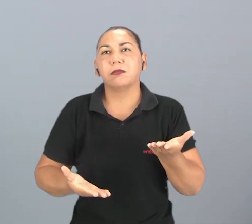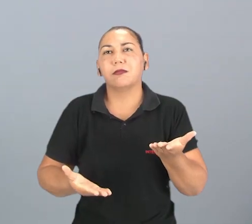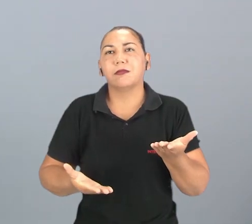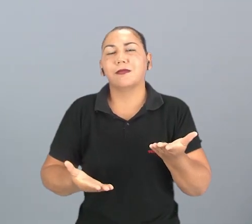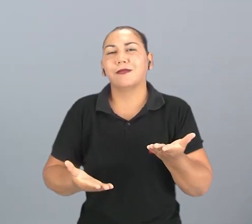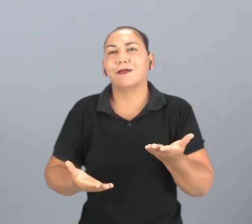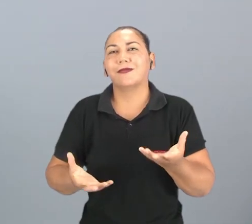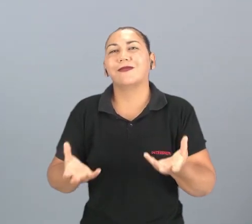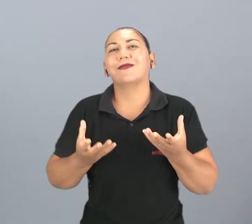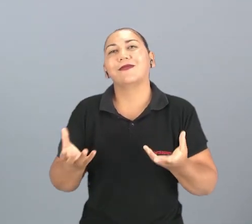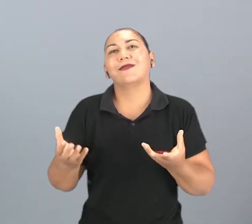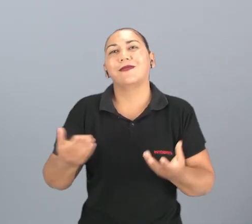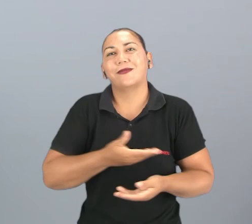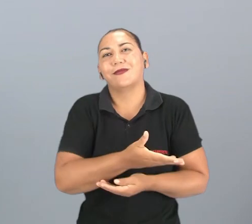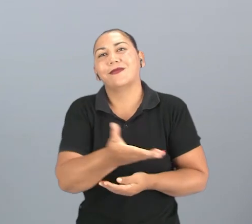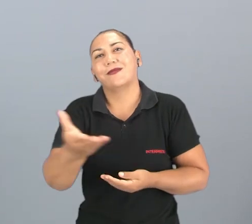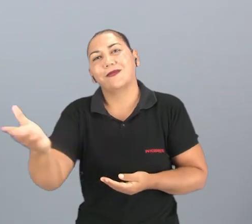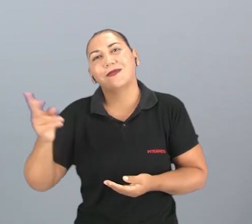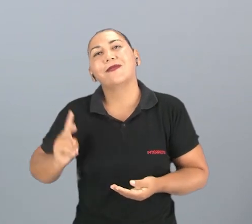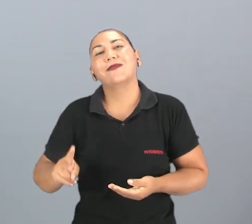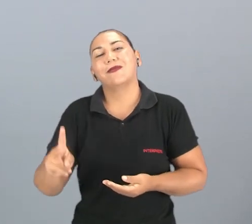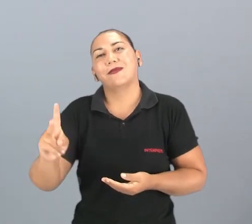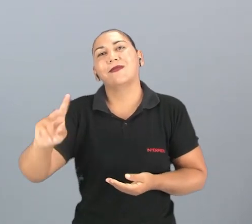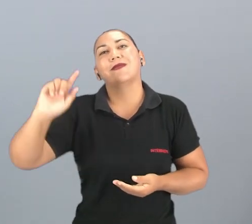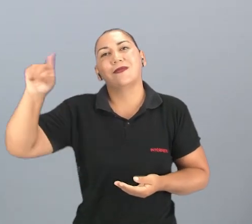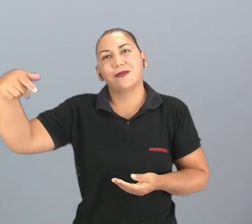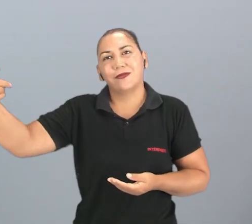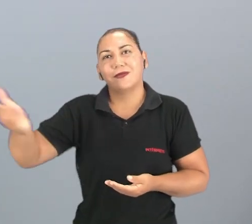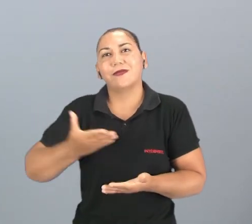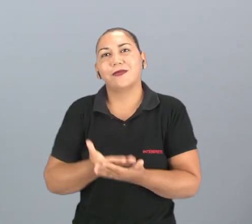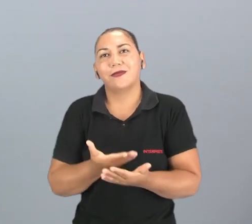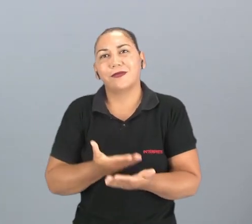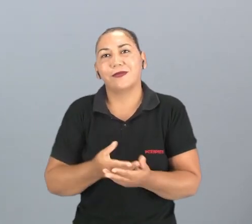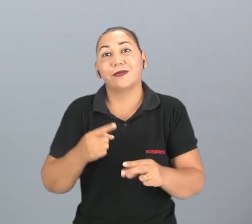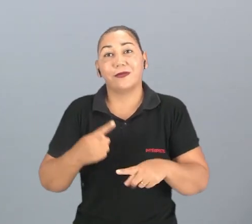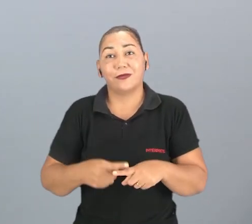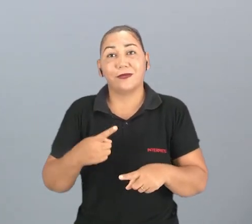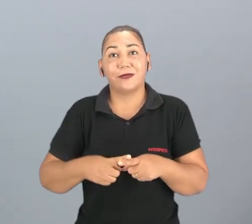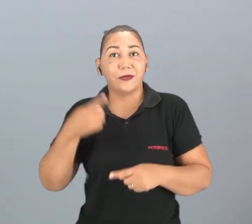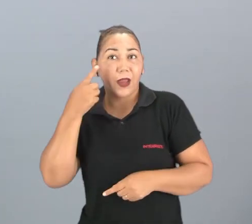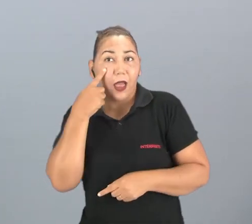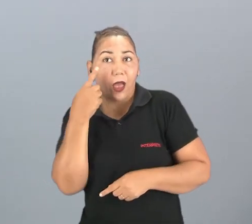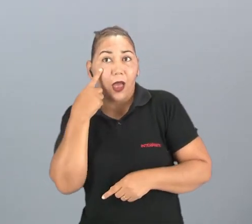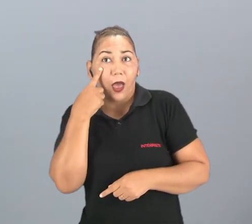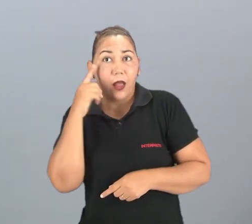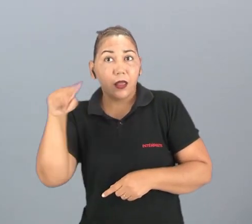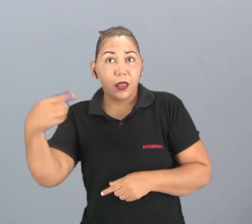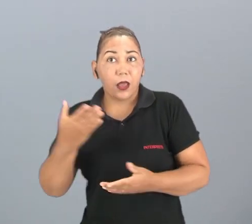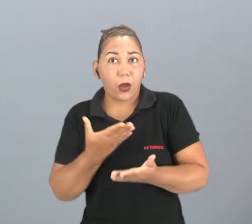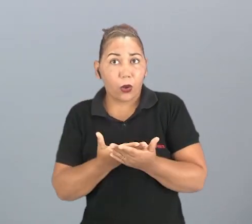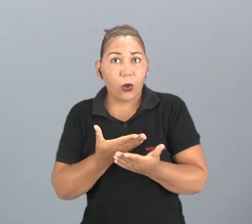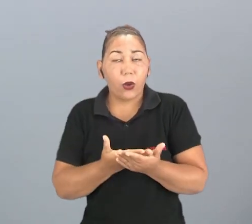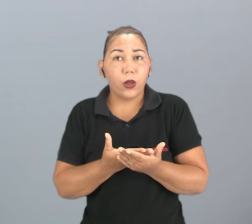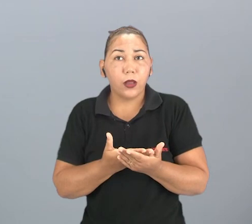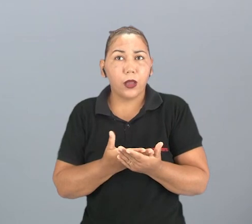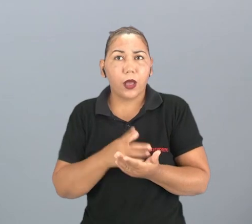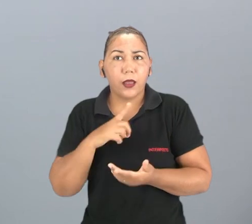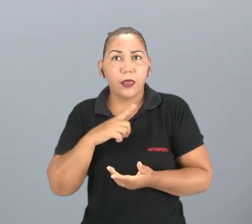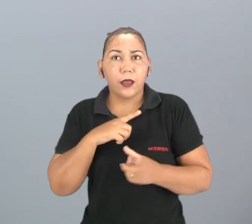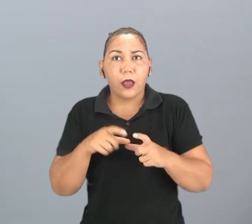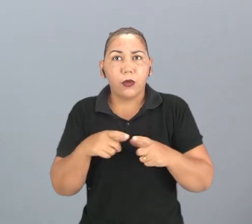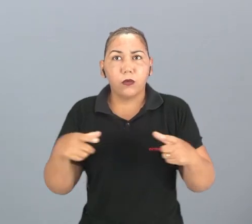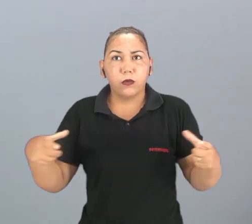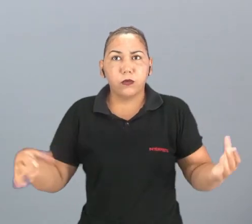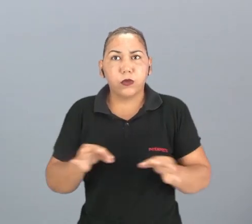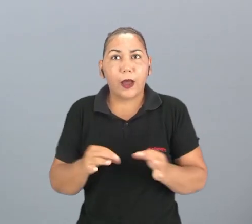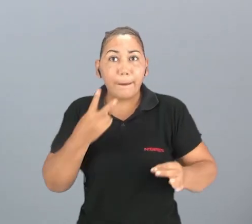espero que vocês continuem com a gente nas nossas próximas aulas, porque vamos observar também na nossa próxima aula que existem grandezas